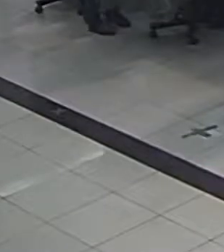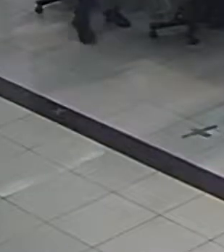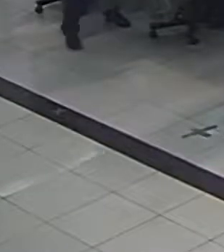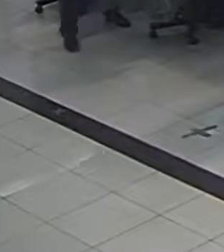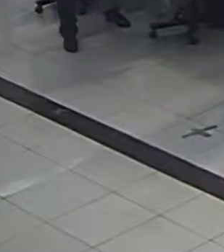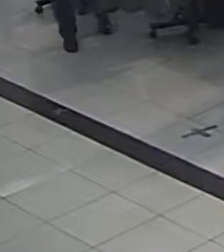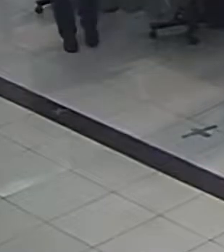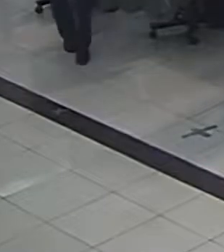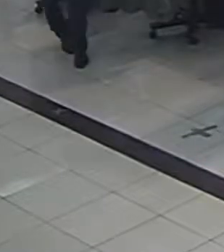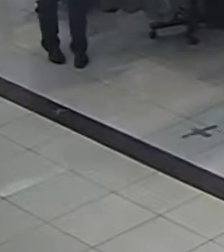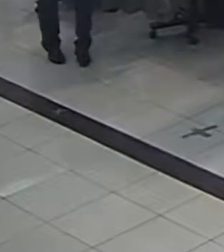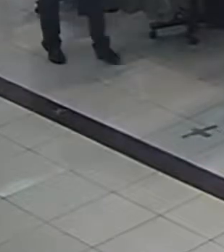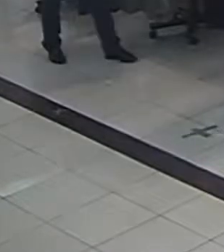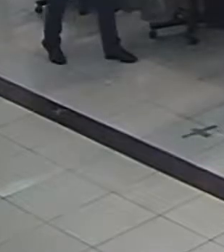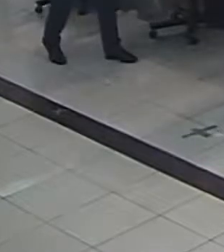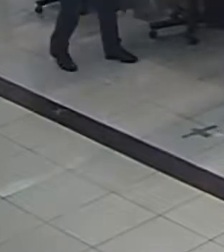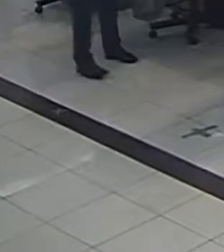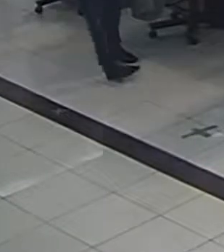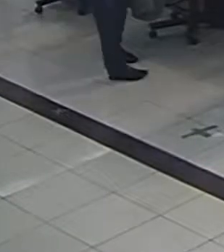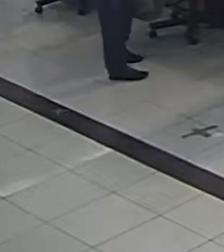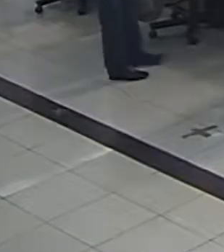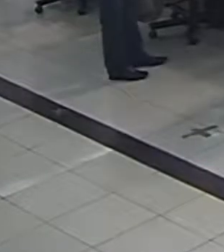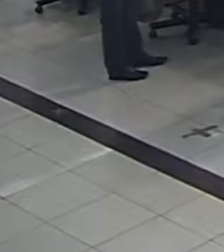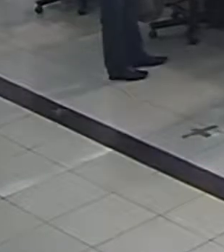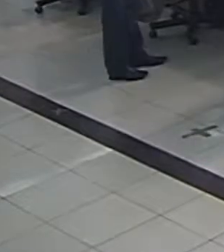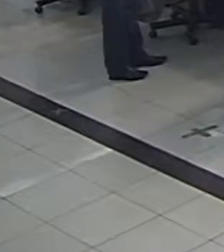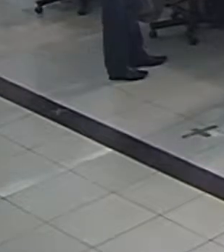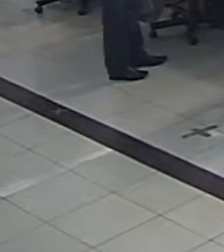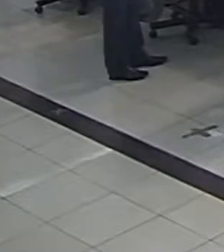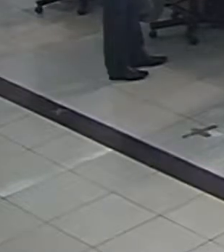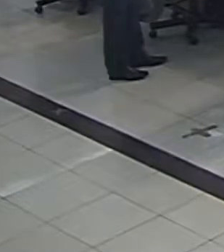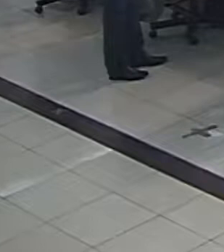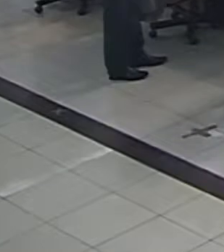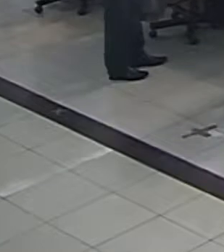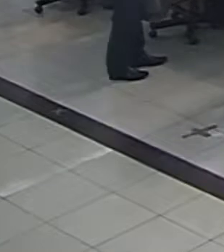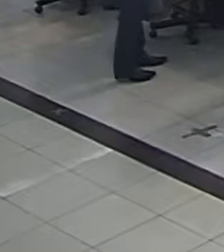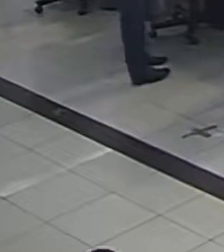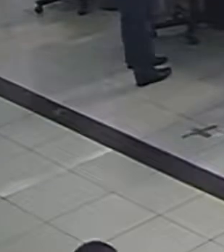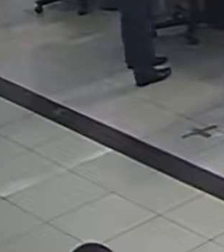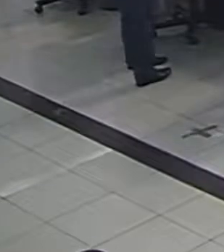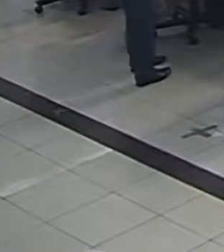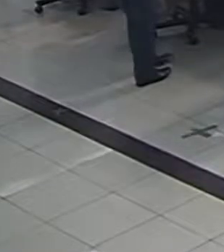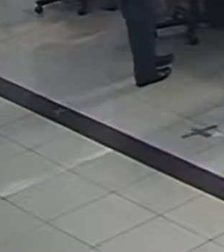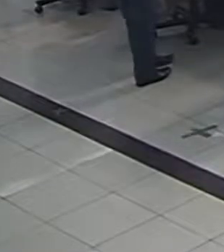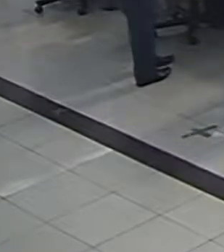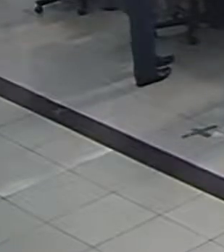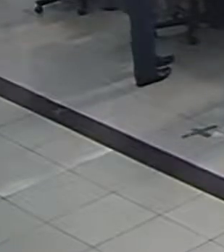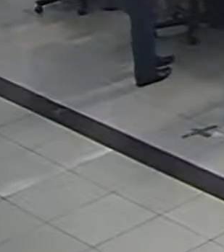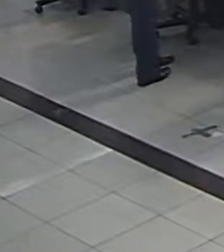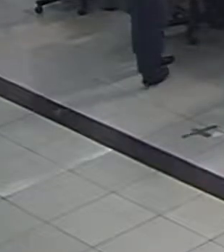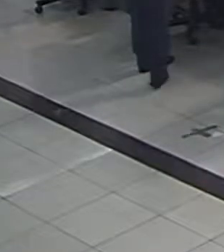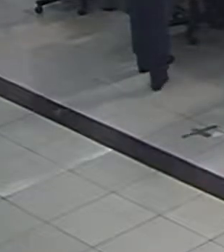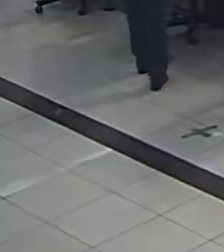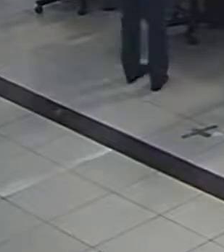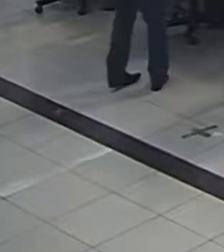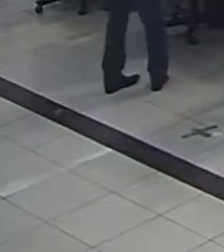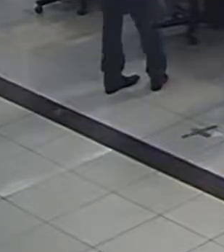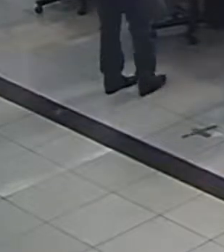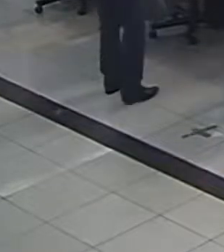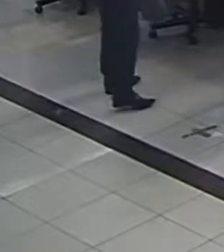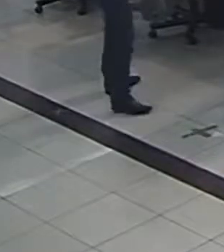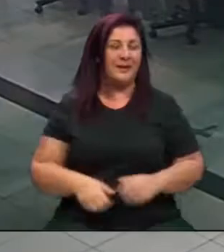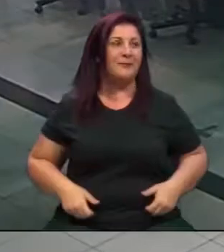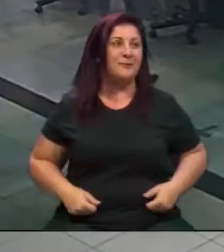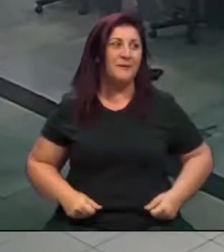Bom dia a todos. Está na galeria, eu sou Vicente, lá do Parque Minha Lua. Sou Benedito,